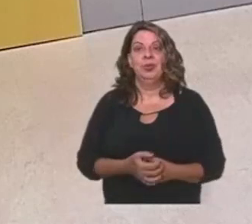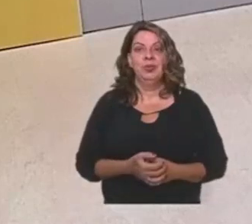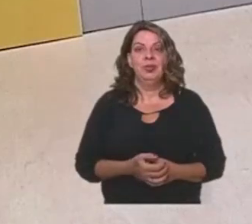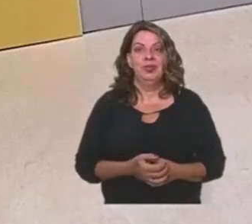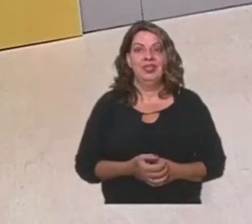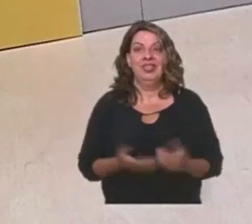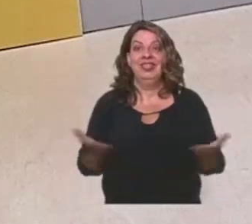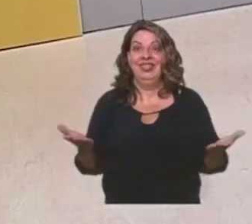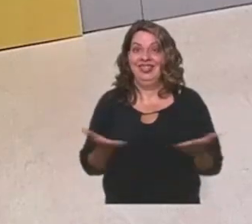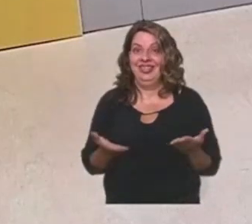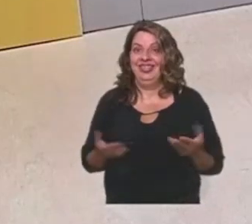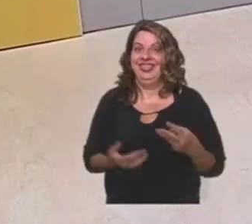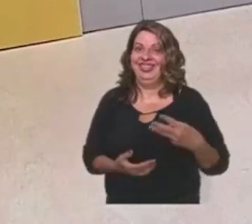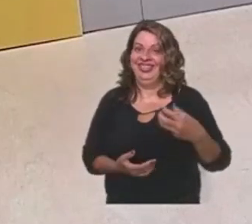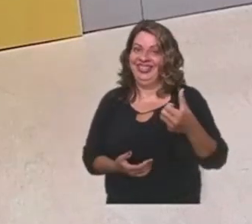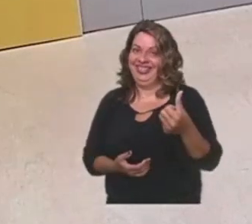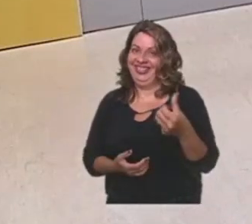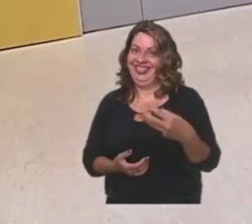58 e agora